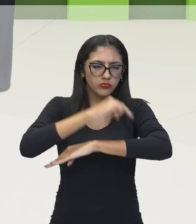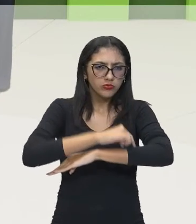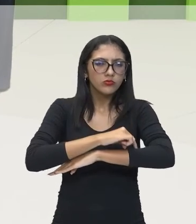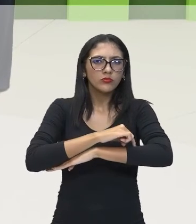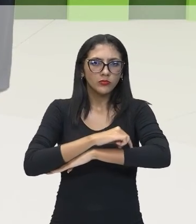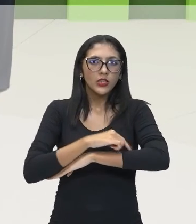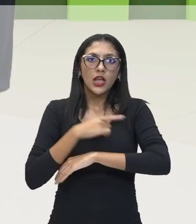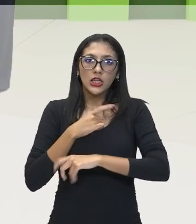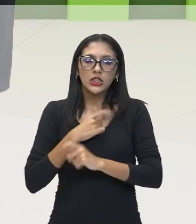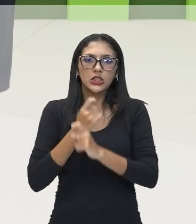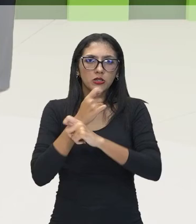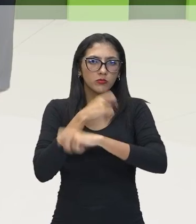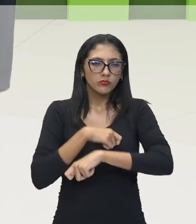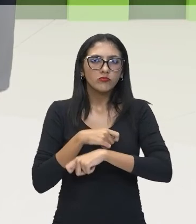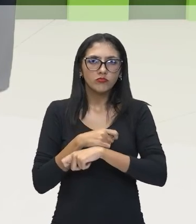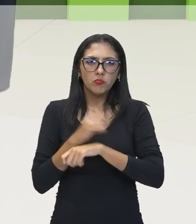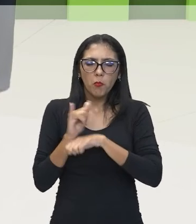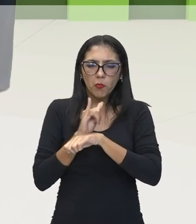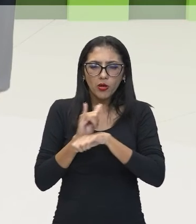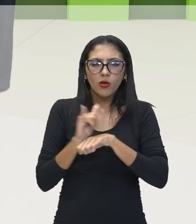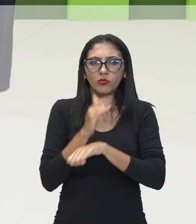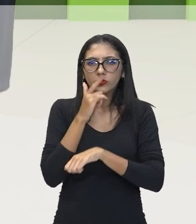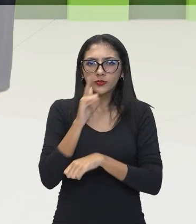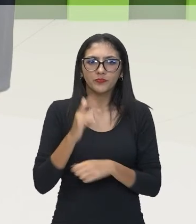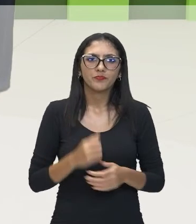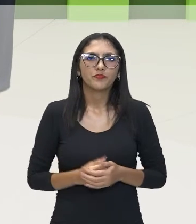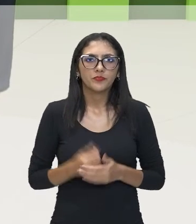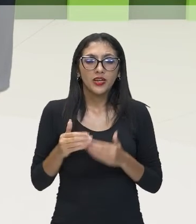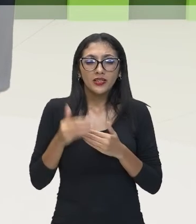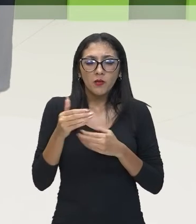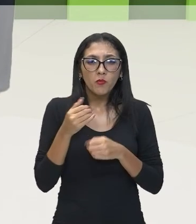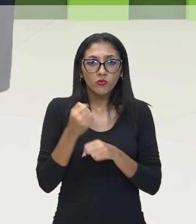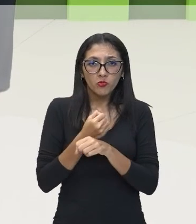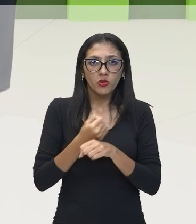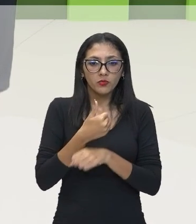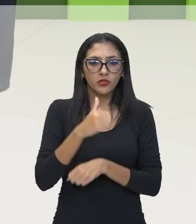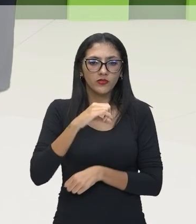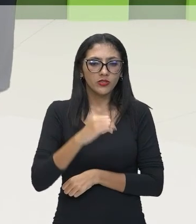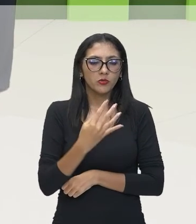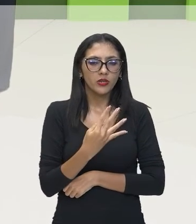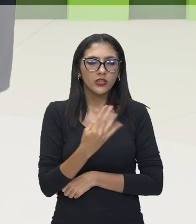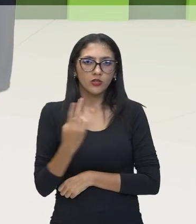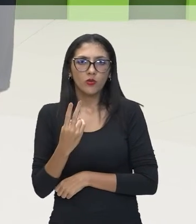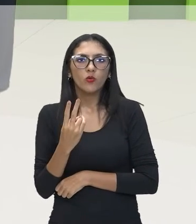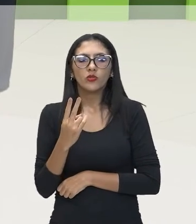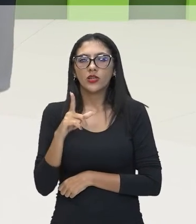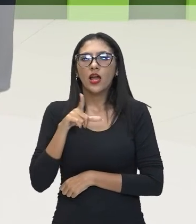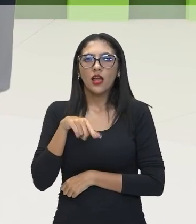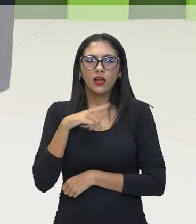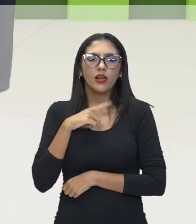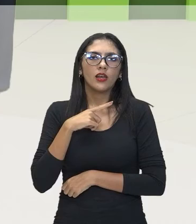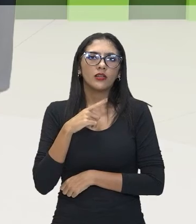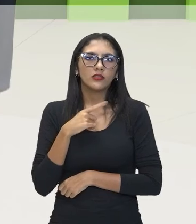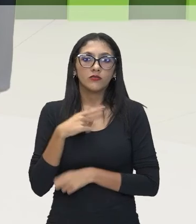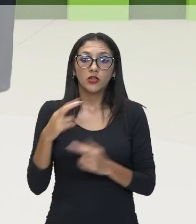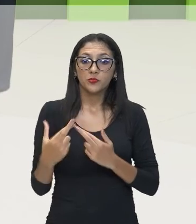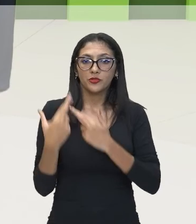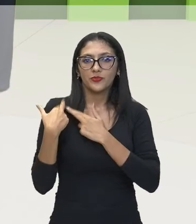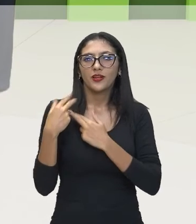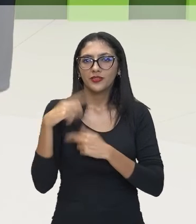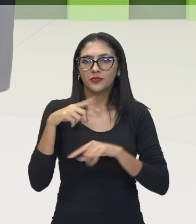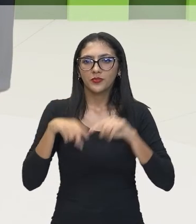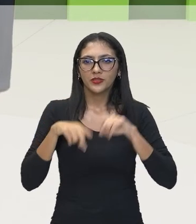pelos inimigos. E em 1942, ela patenteou essa invenção. Só que o que aconteceu, né? Eles acabaram meio